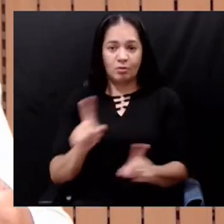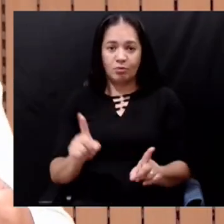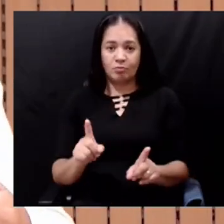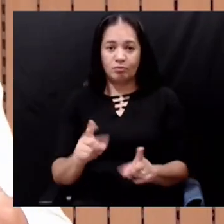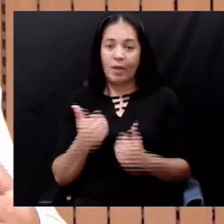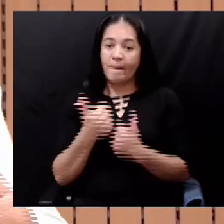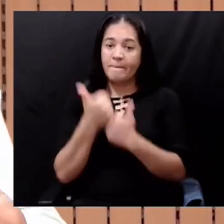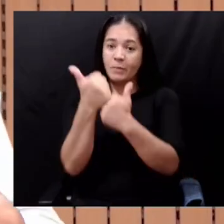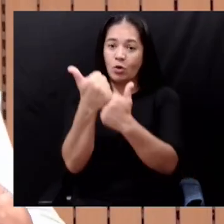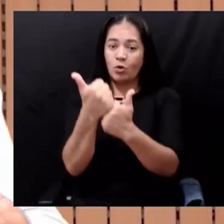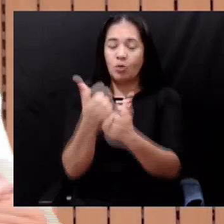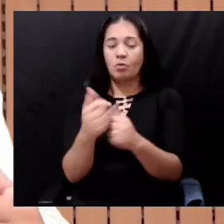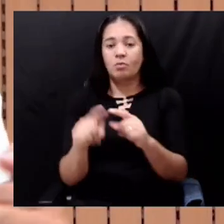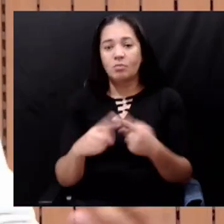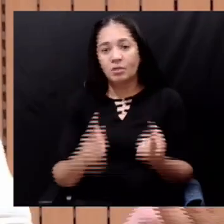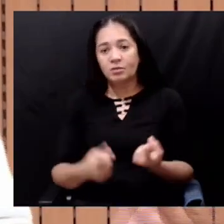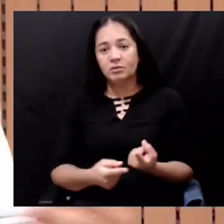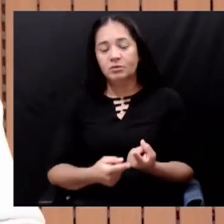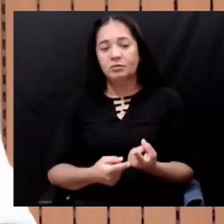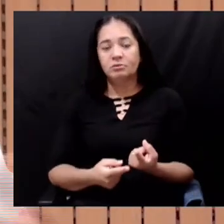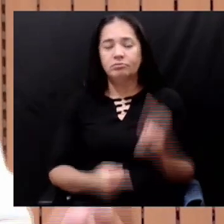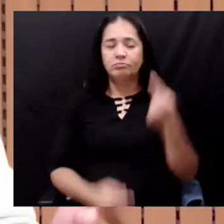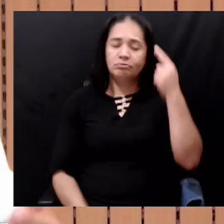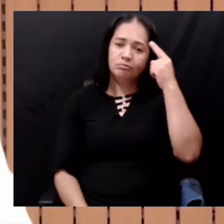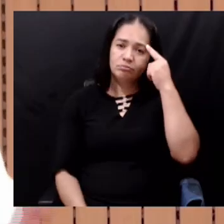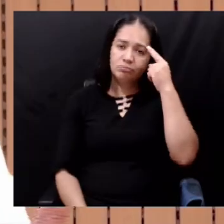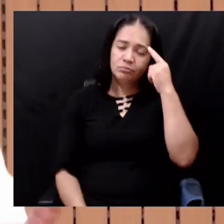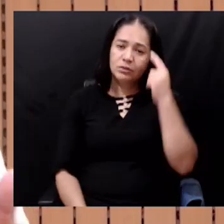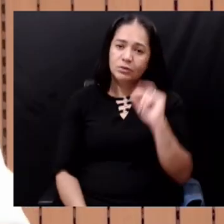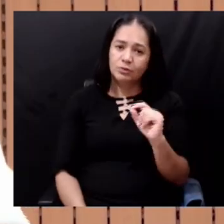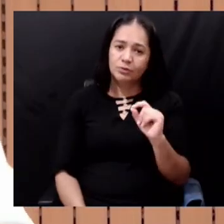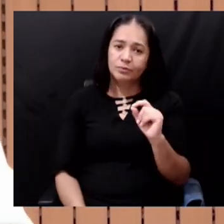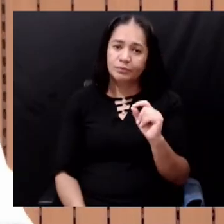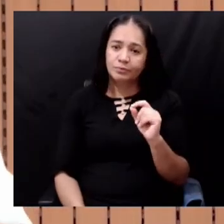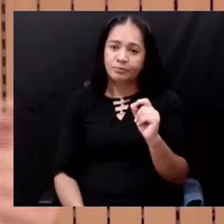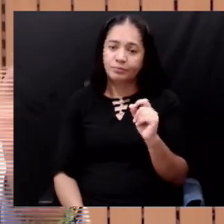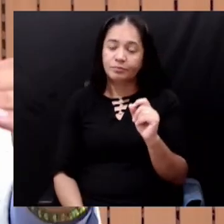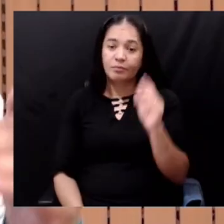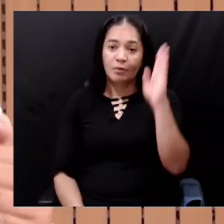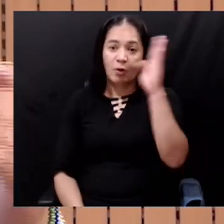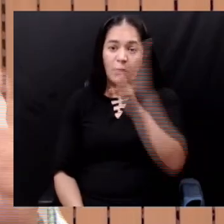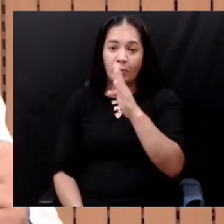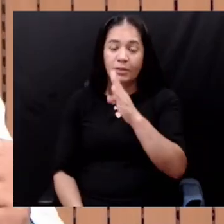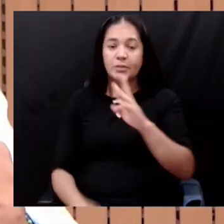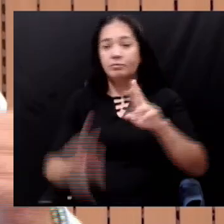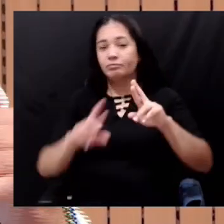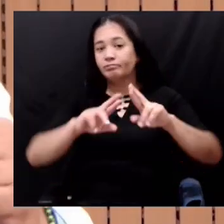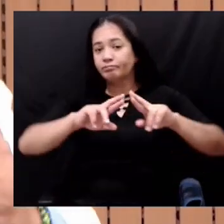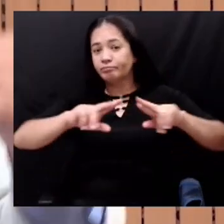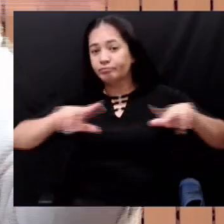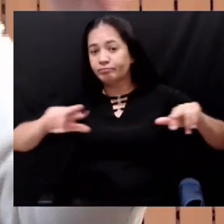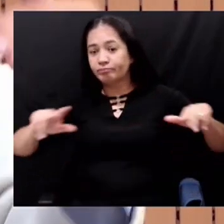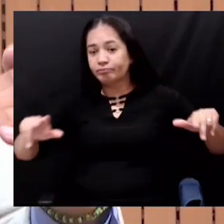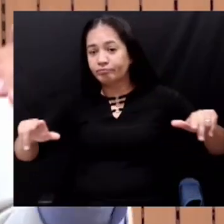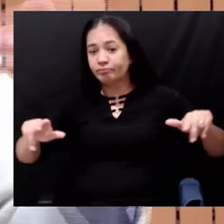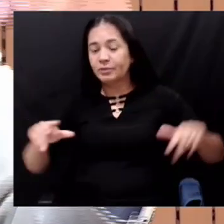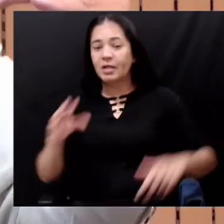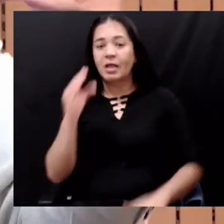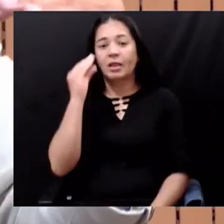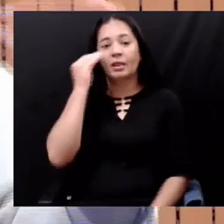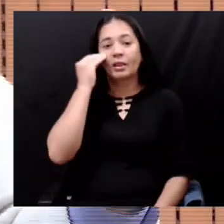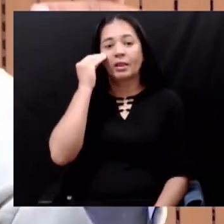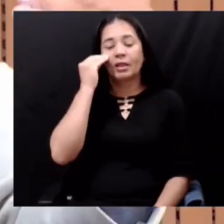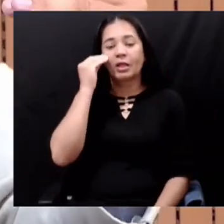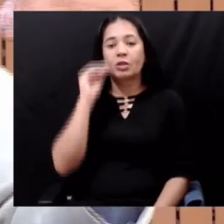que, pensando que o Brasil é diverso, vamos dizer assim, e tentando colocar um parâmetro mínimo,